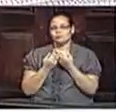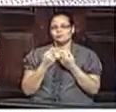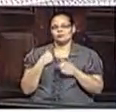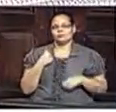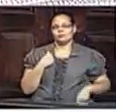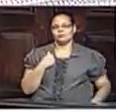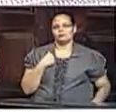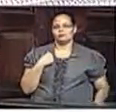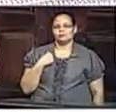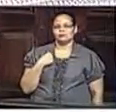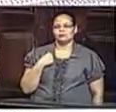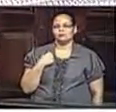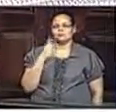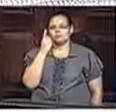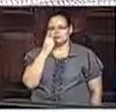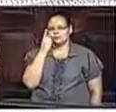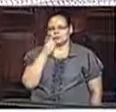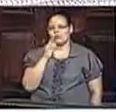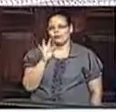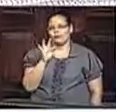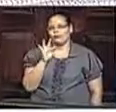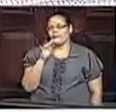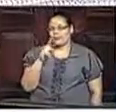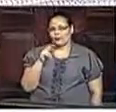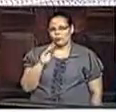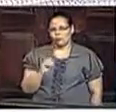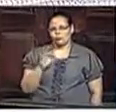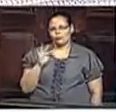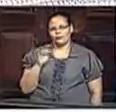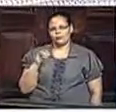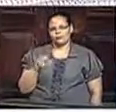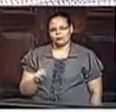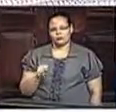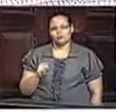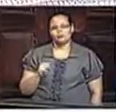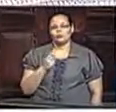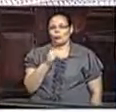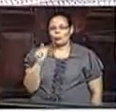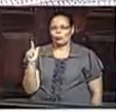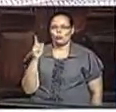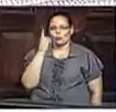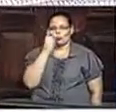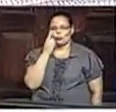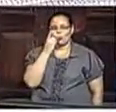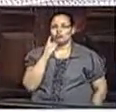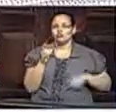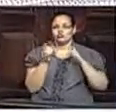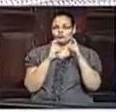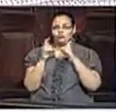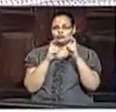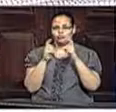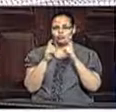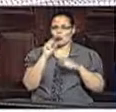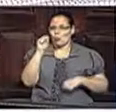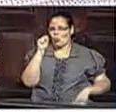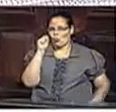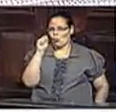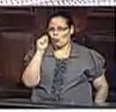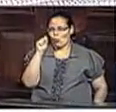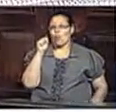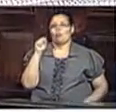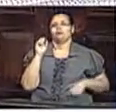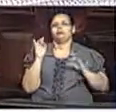eu, Vossa Excelência, deputado Pedro Fernandes, Luiz Paulo e mais uns 6 outros, para discutir com 8